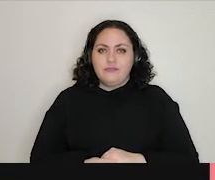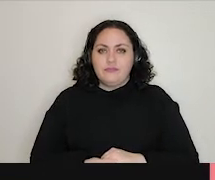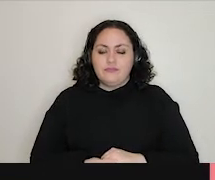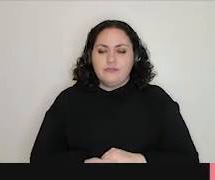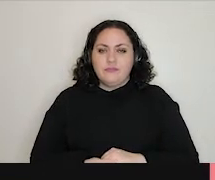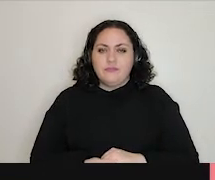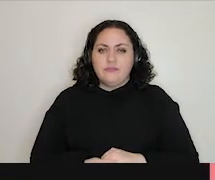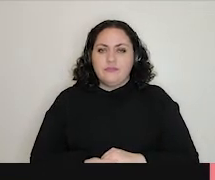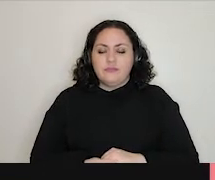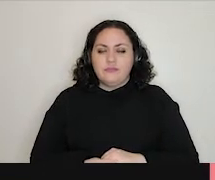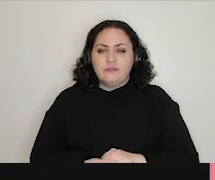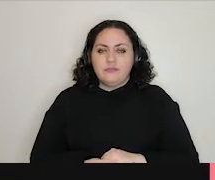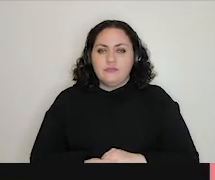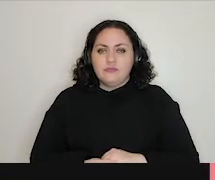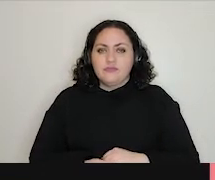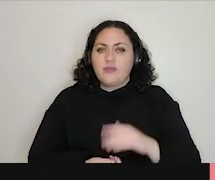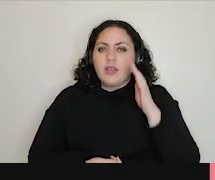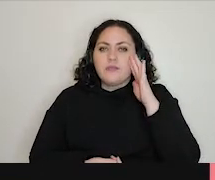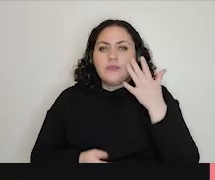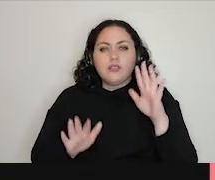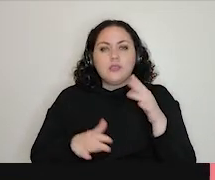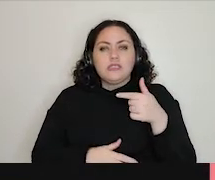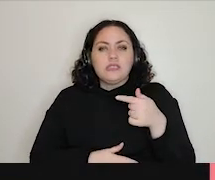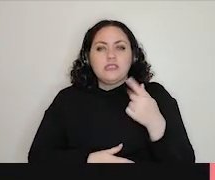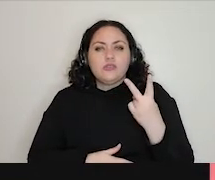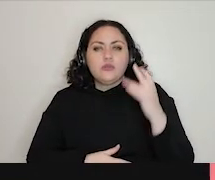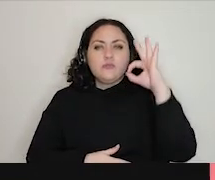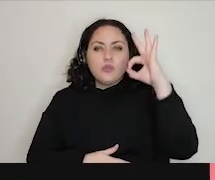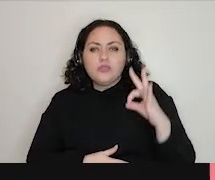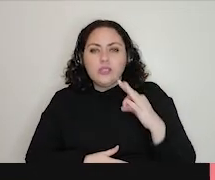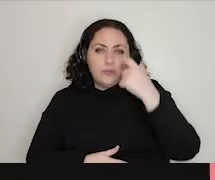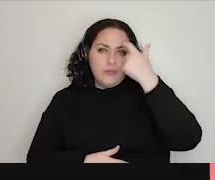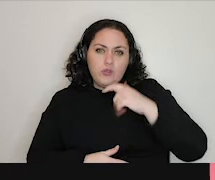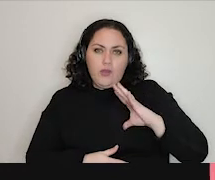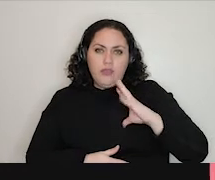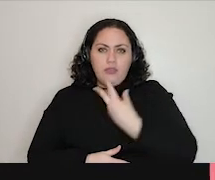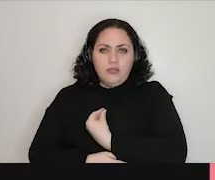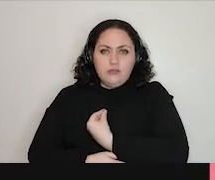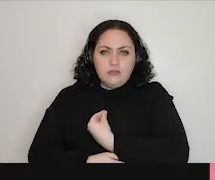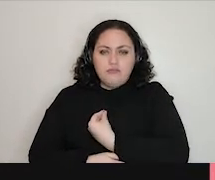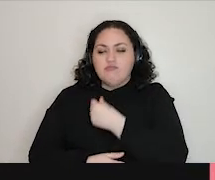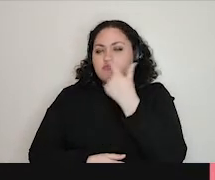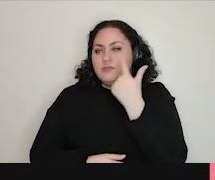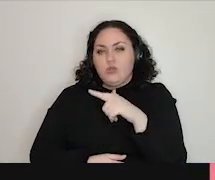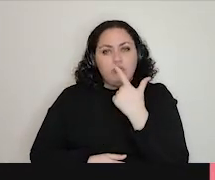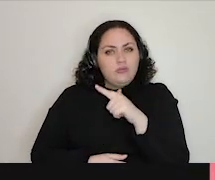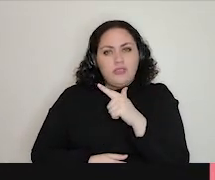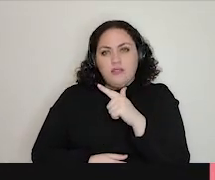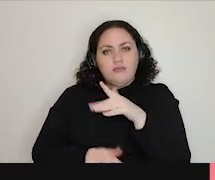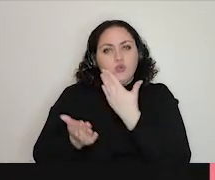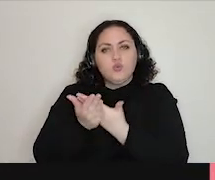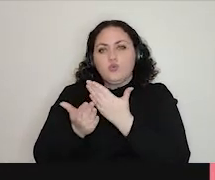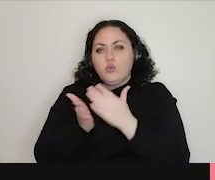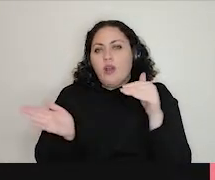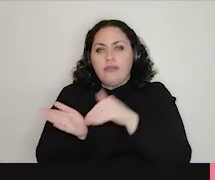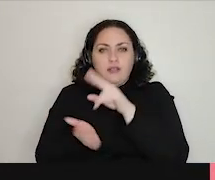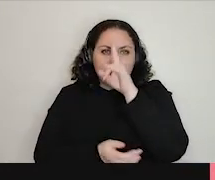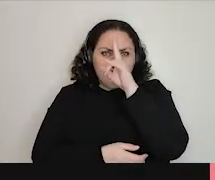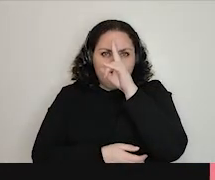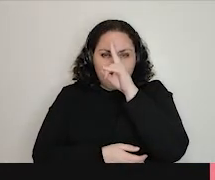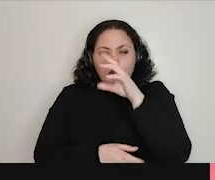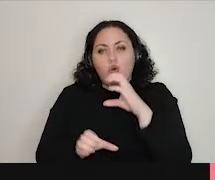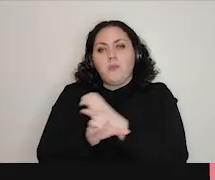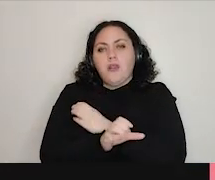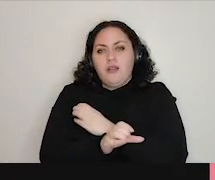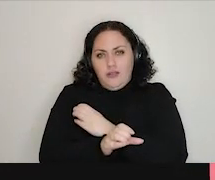Estima-se que em torno de 72% das pessoas trans não têm um ensino médio completo. Muito porque, outro